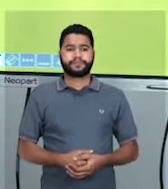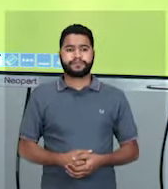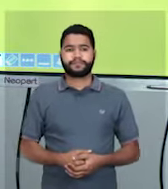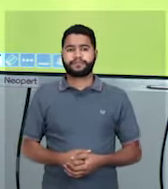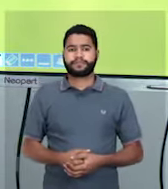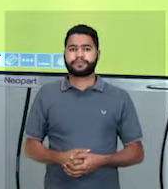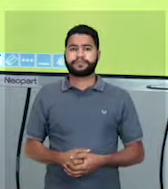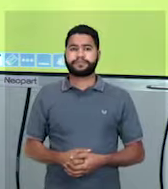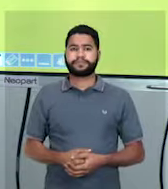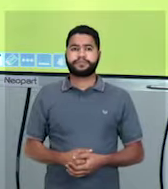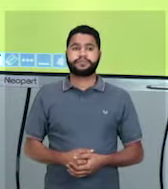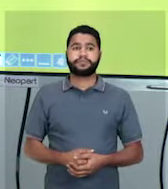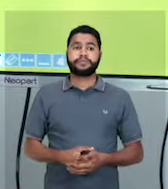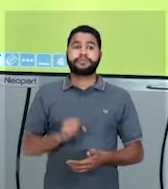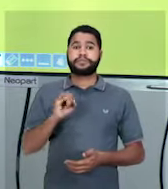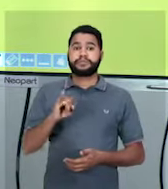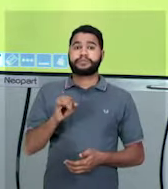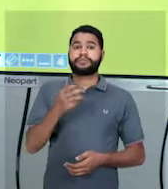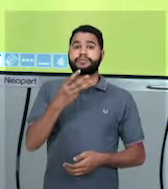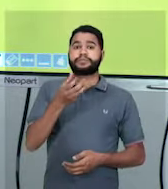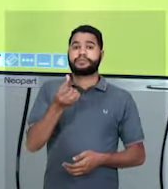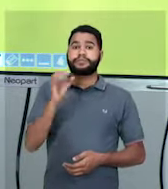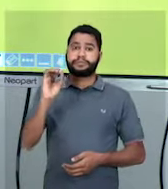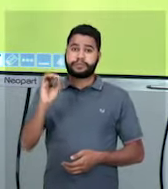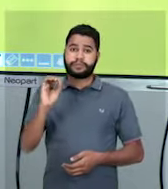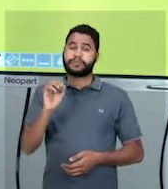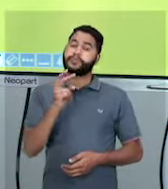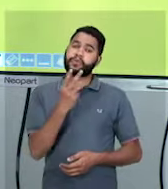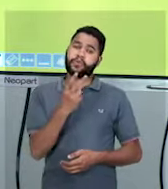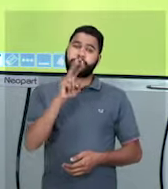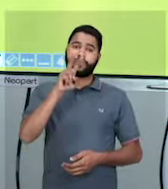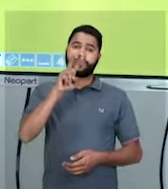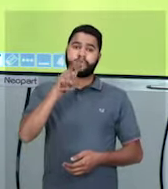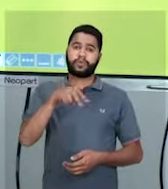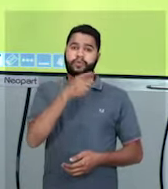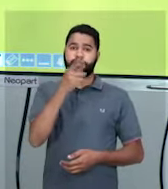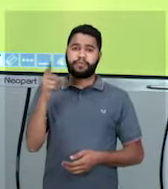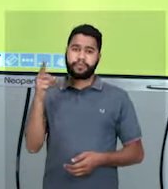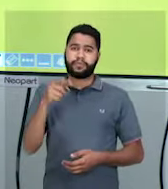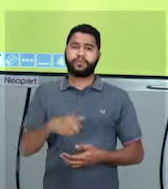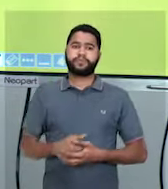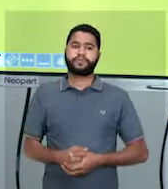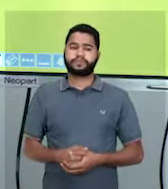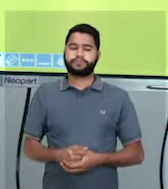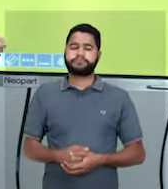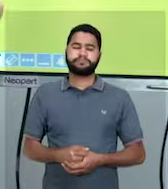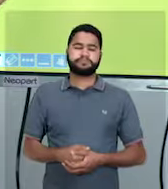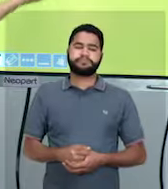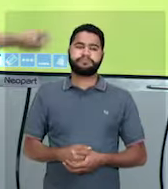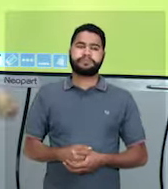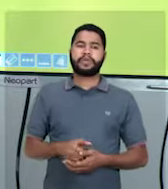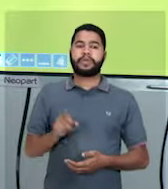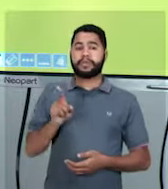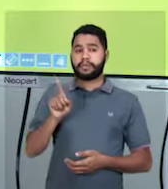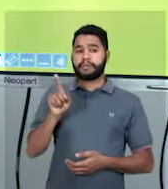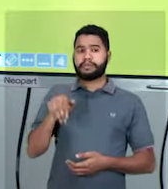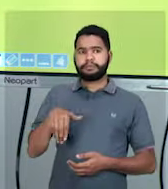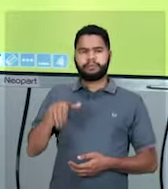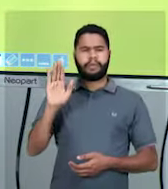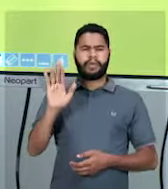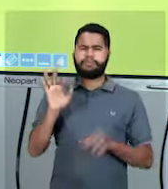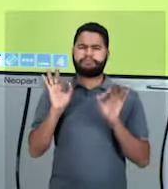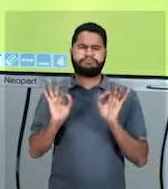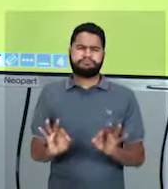Preciso fazer conta. Se eu tivesse 360, 2π radiano. Então, esses que são mais